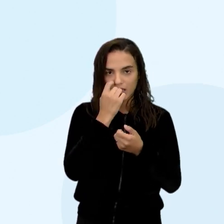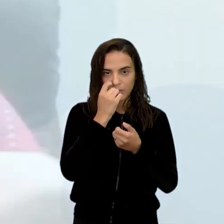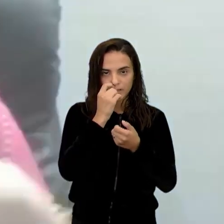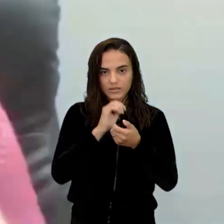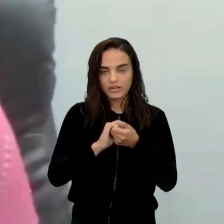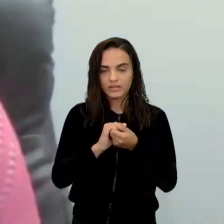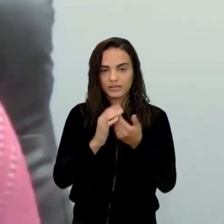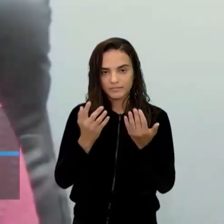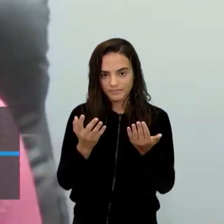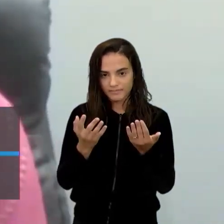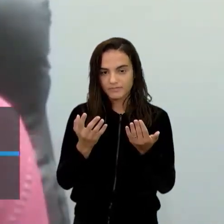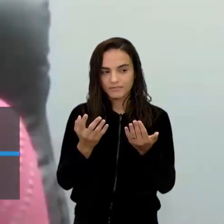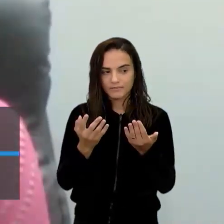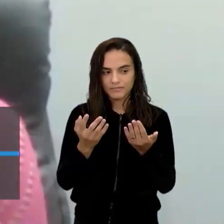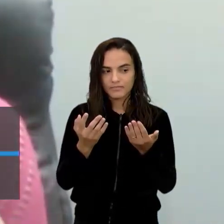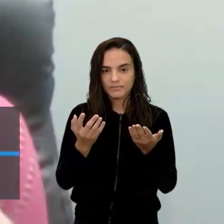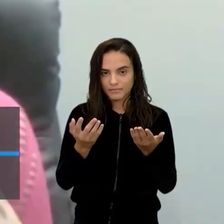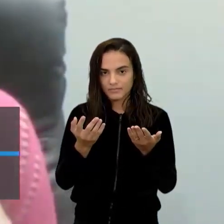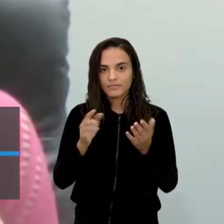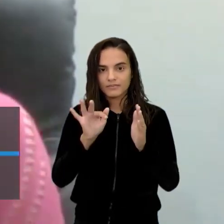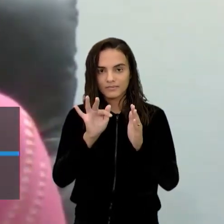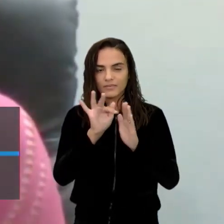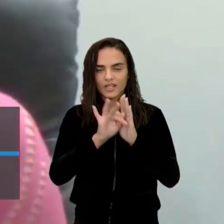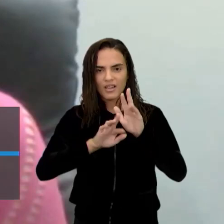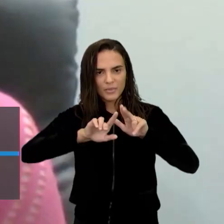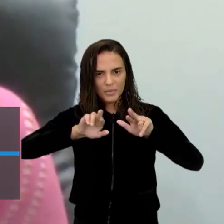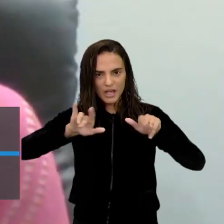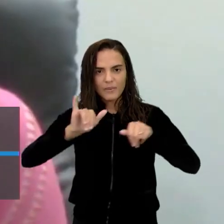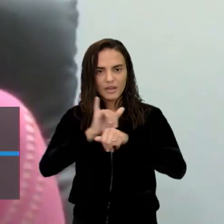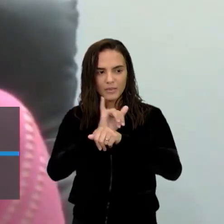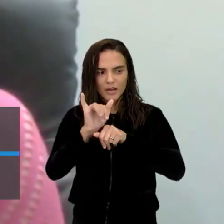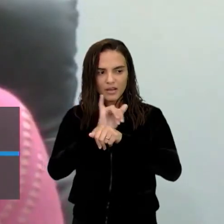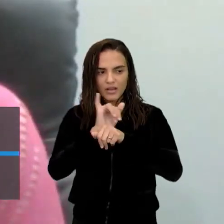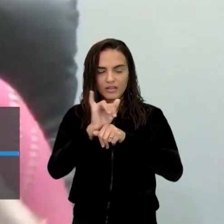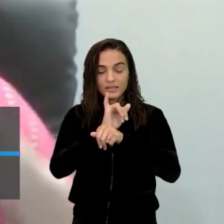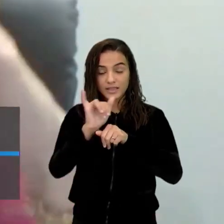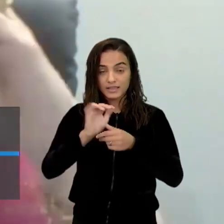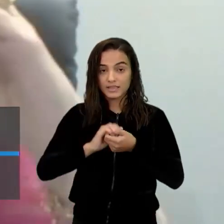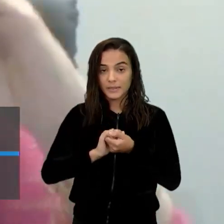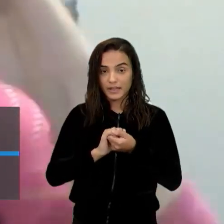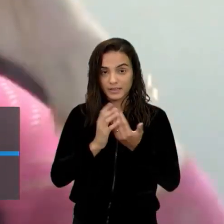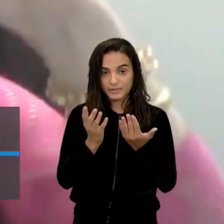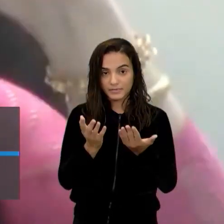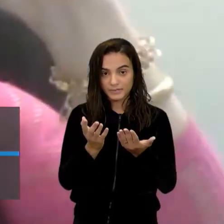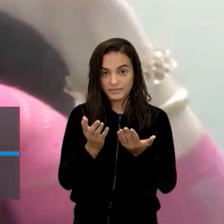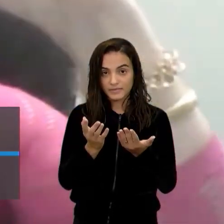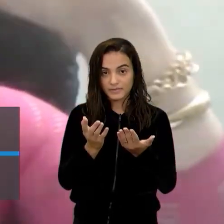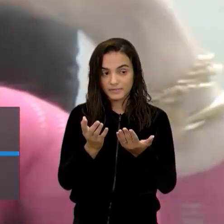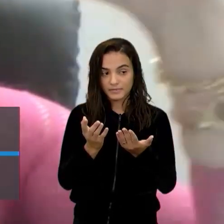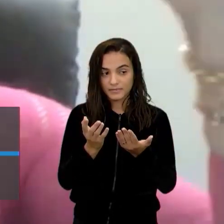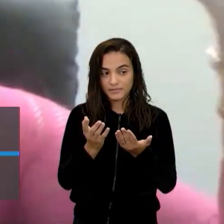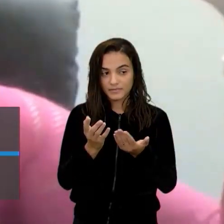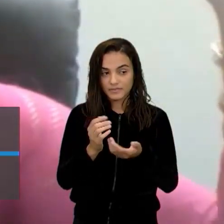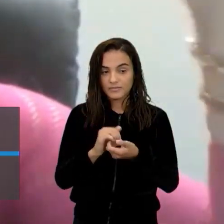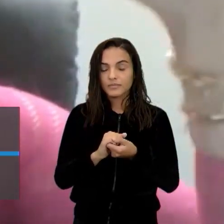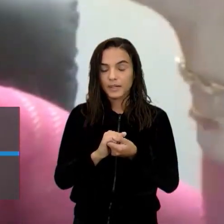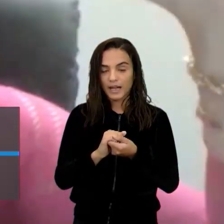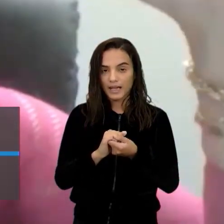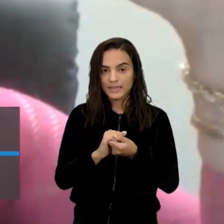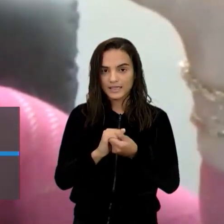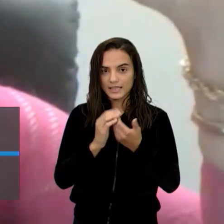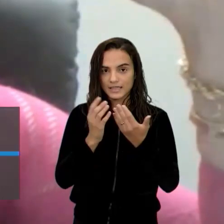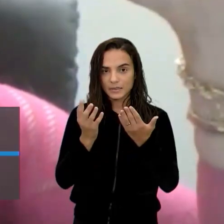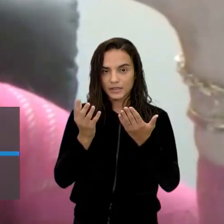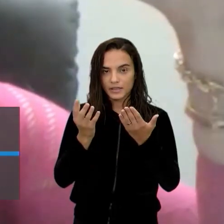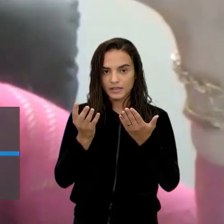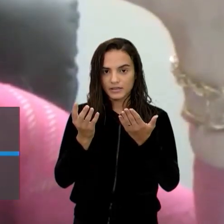de menos, eu posso ter N recursos, desde que centrar em 2